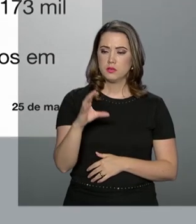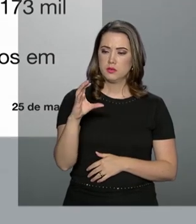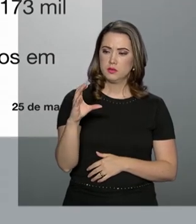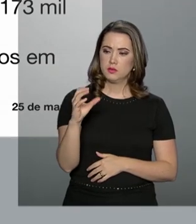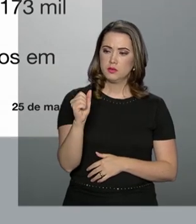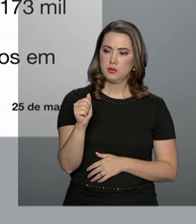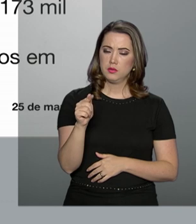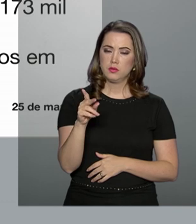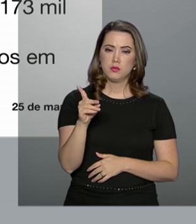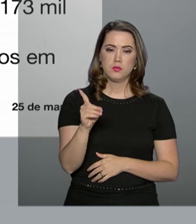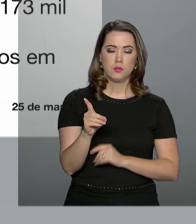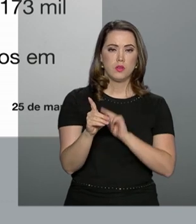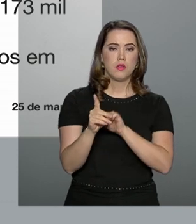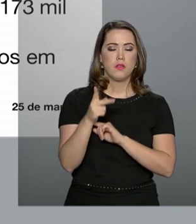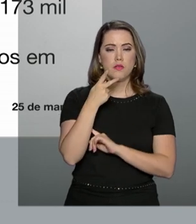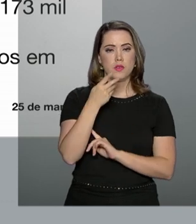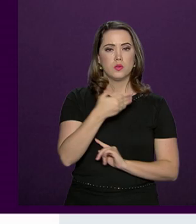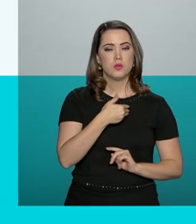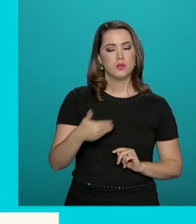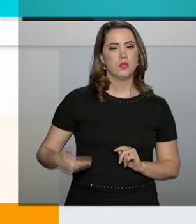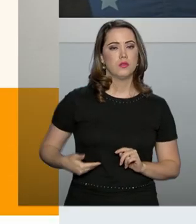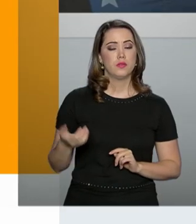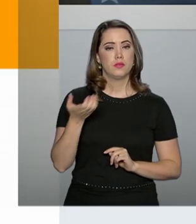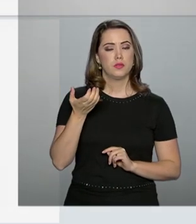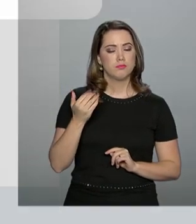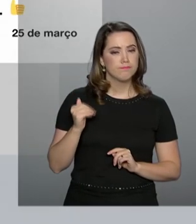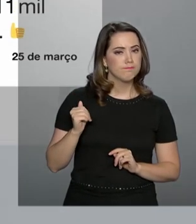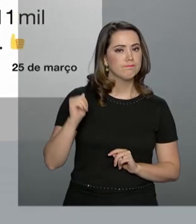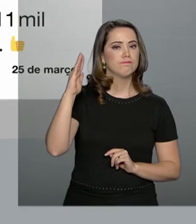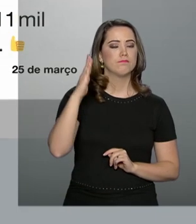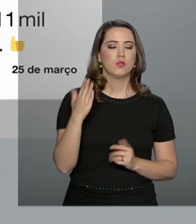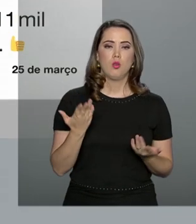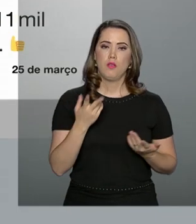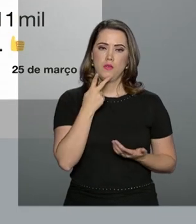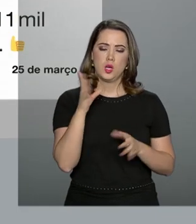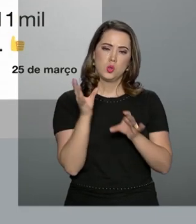Caged e disse que o governo quer muito mais. Segundo o presidente,